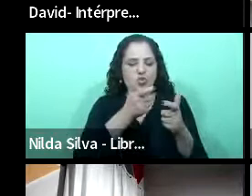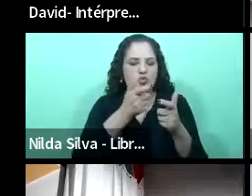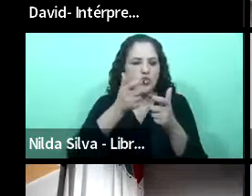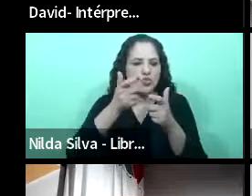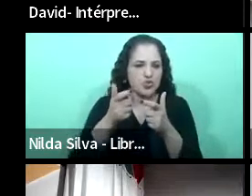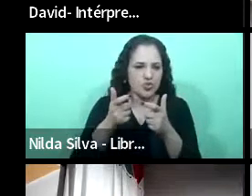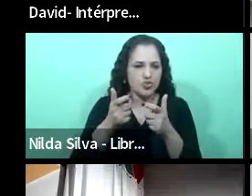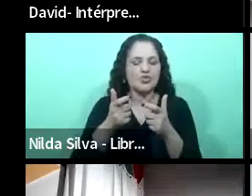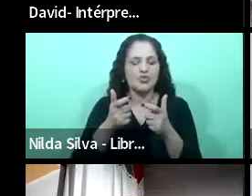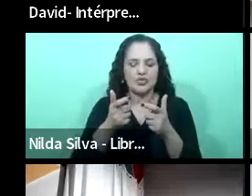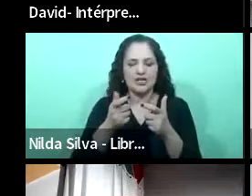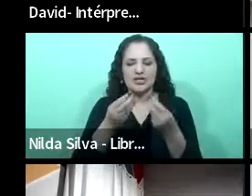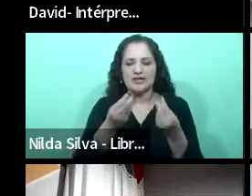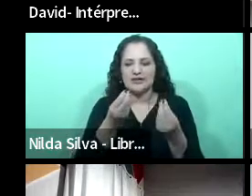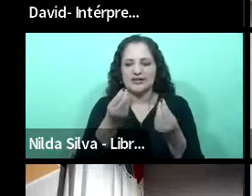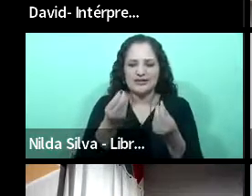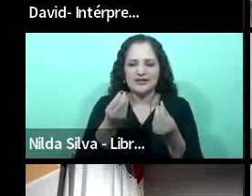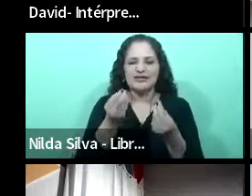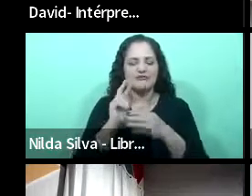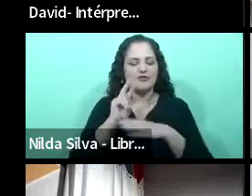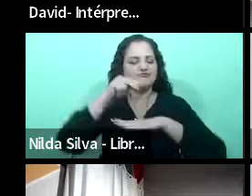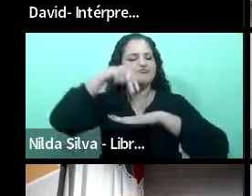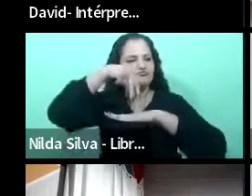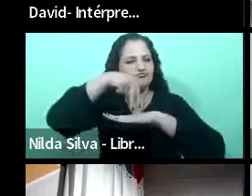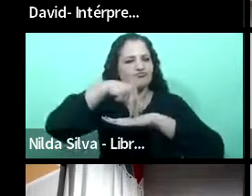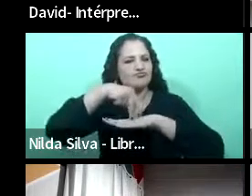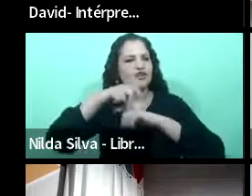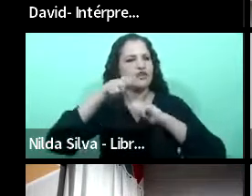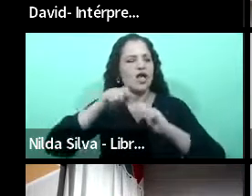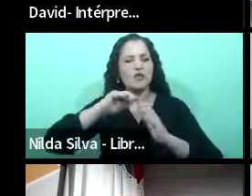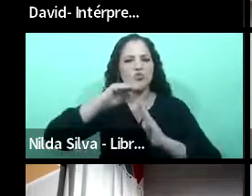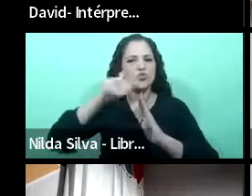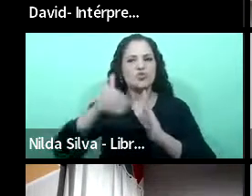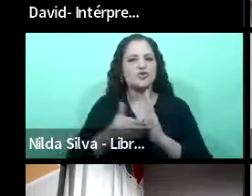gente pode estar em todos os lugares,